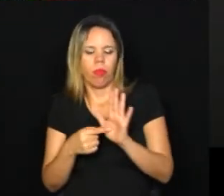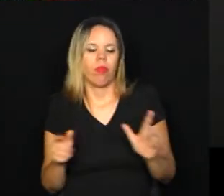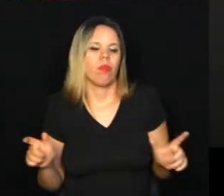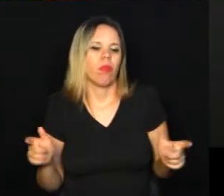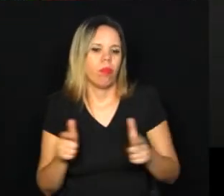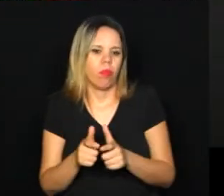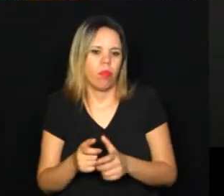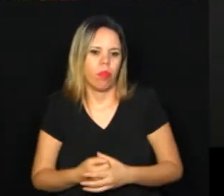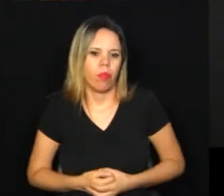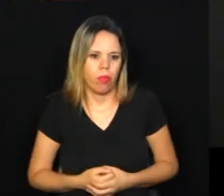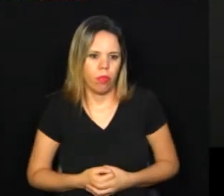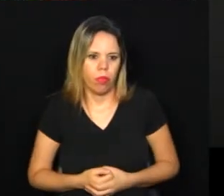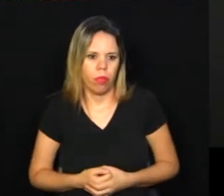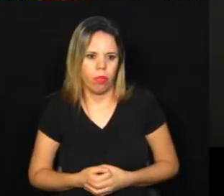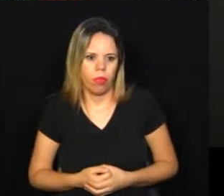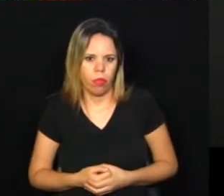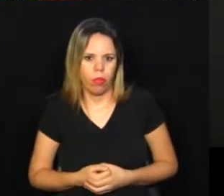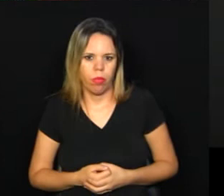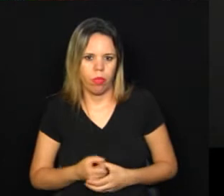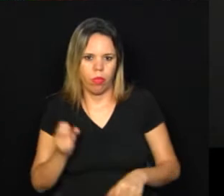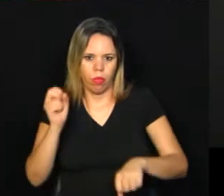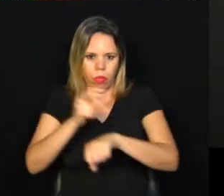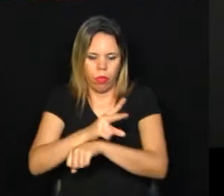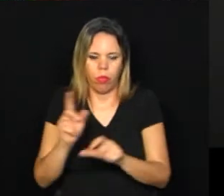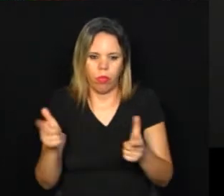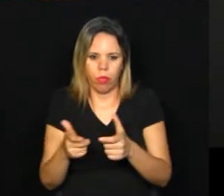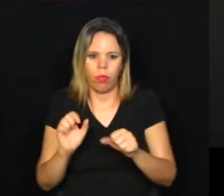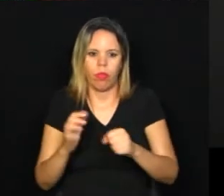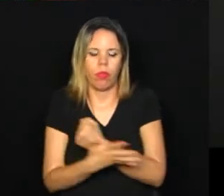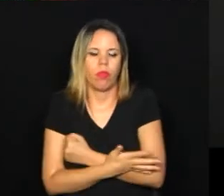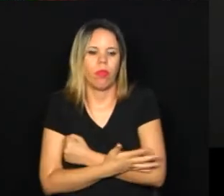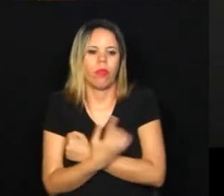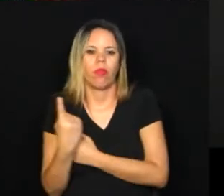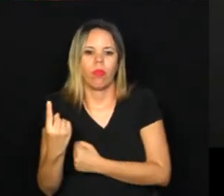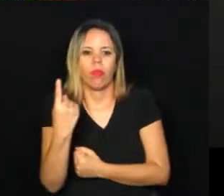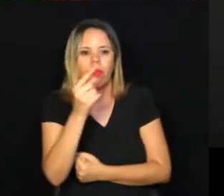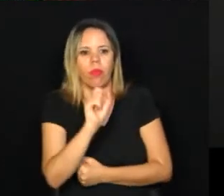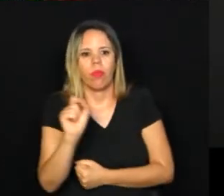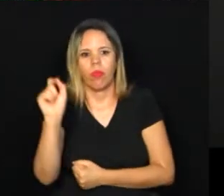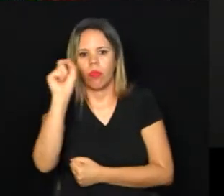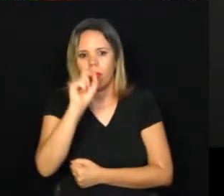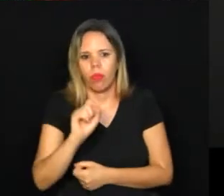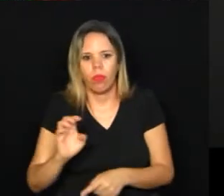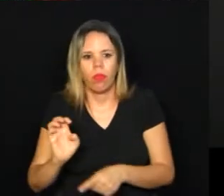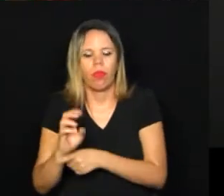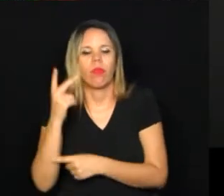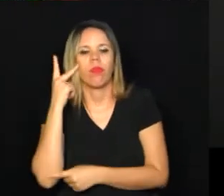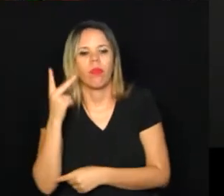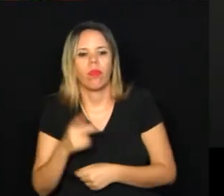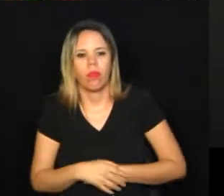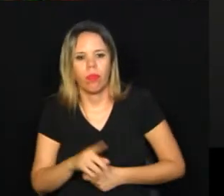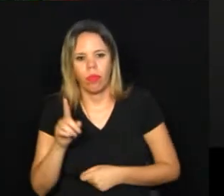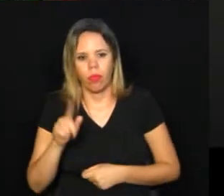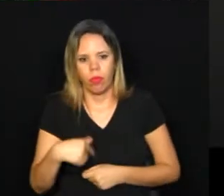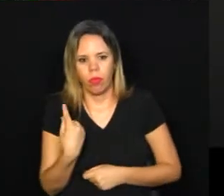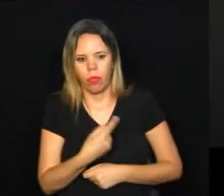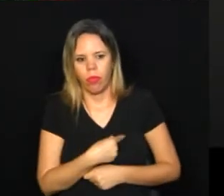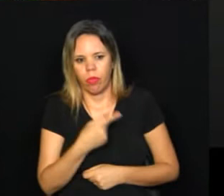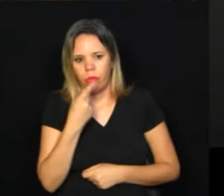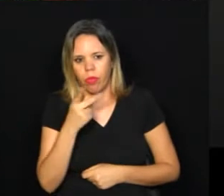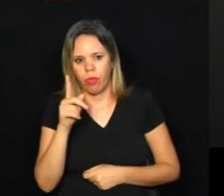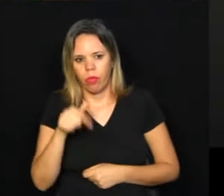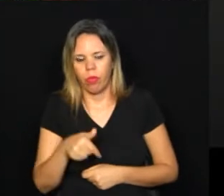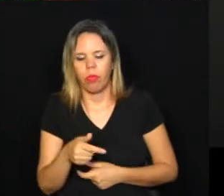redução do vírus em cada uma das regiões do estado. Essa é o que nós chamamos